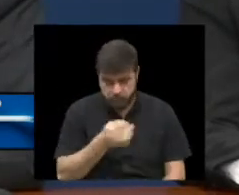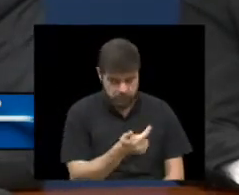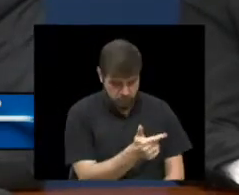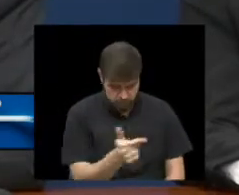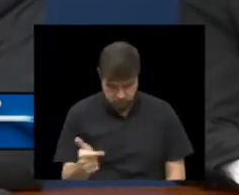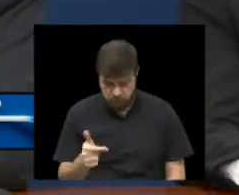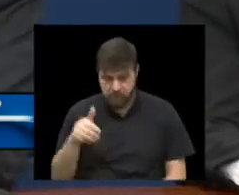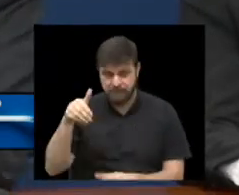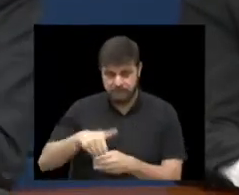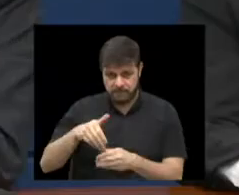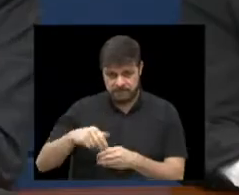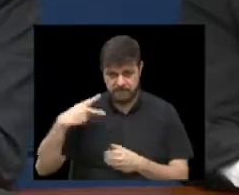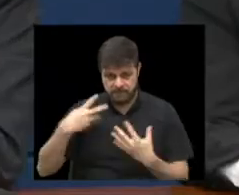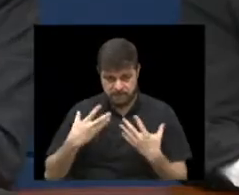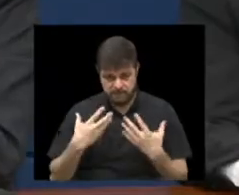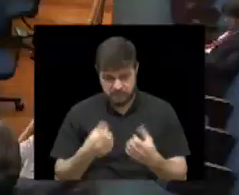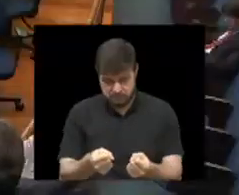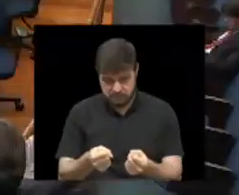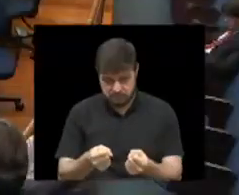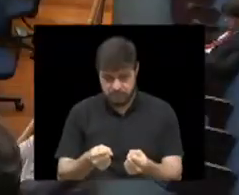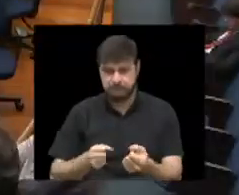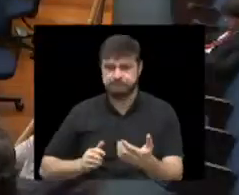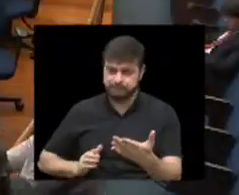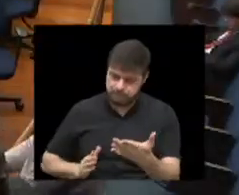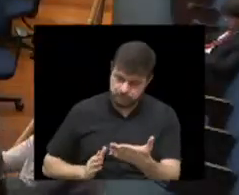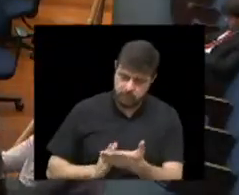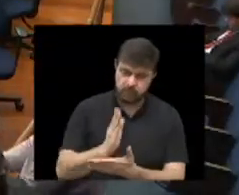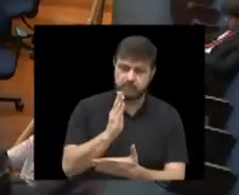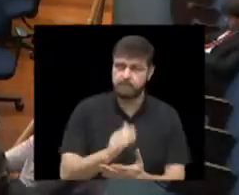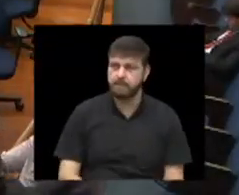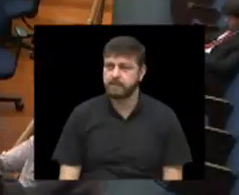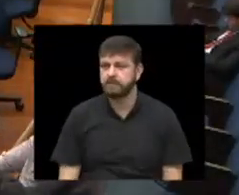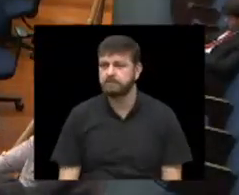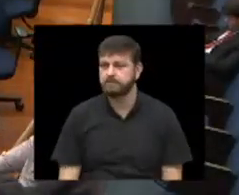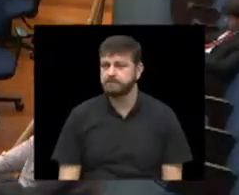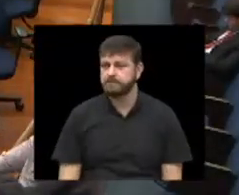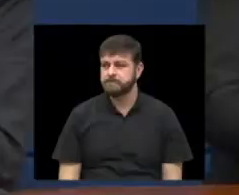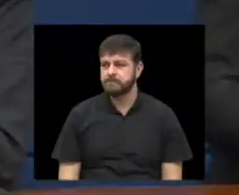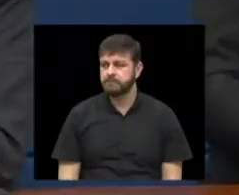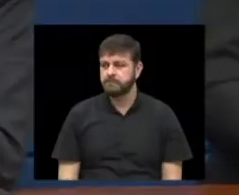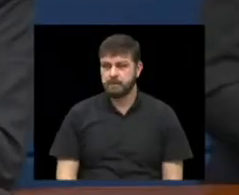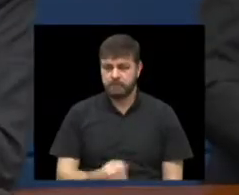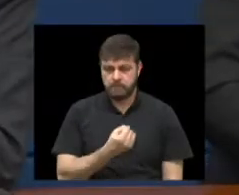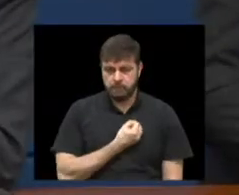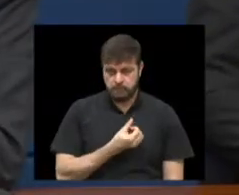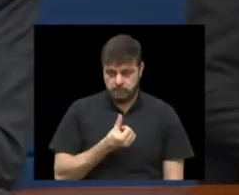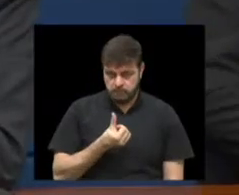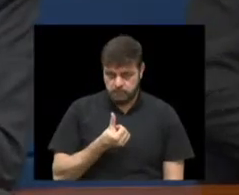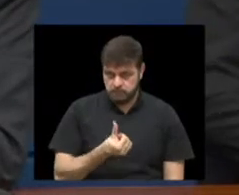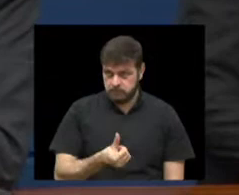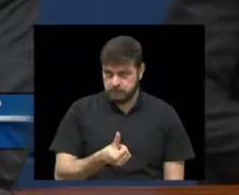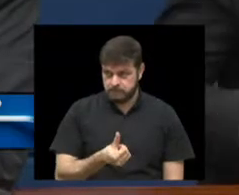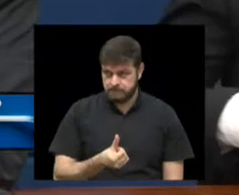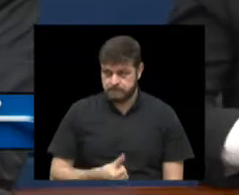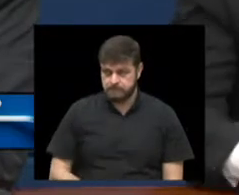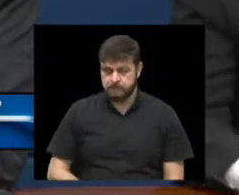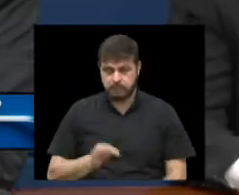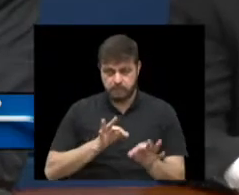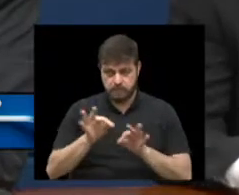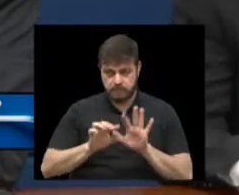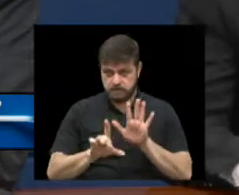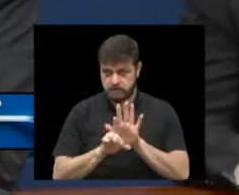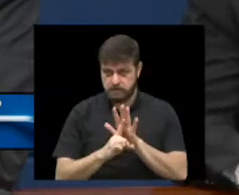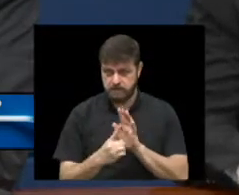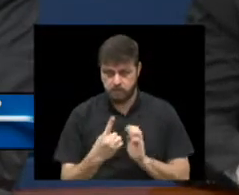discutir, em votação. Vereador favorável, se permanece como estão, aprovado. Item 6, turno único, discussão e votação. Projeto de